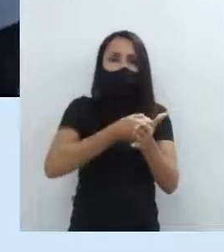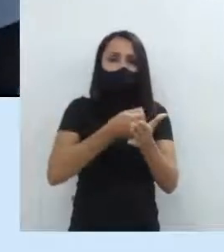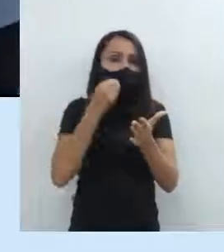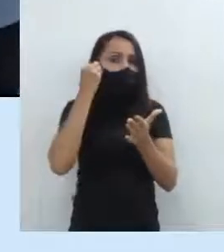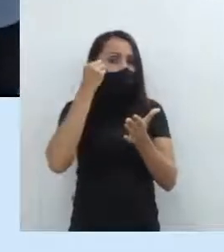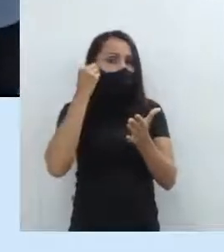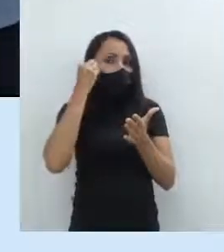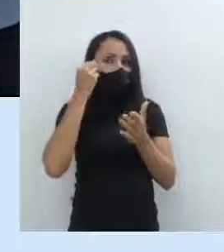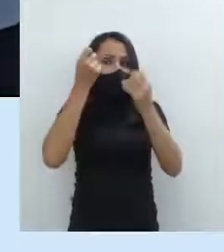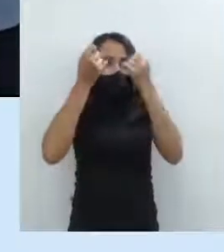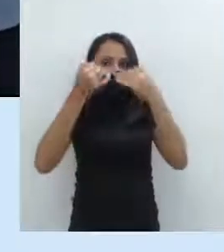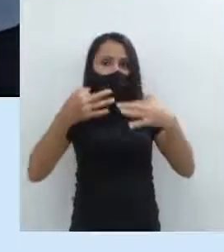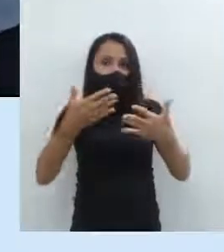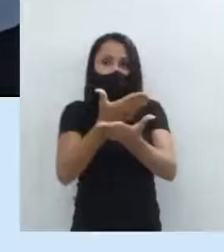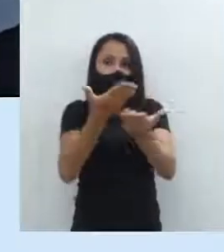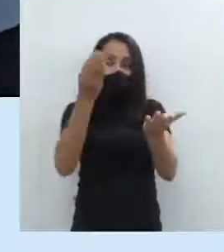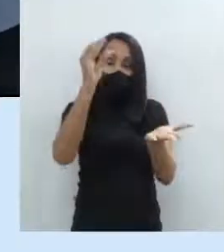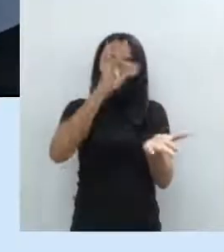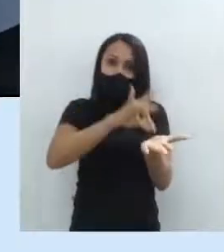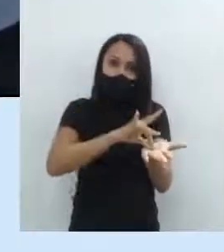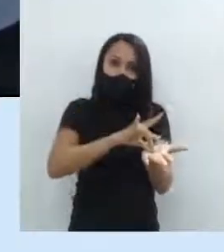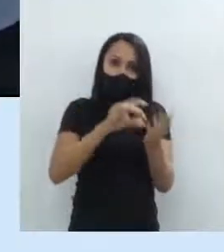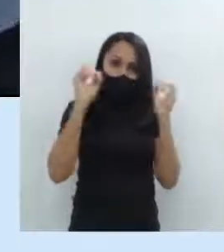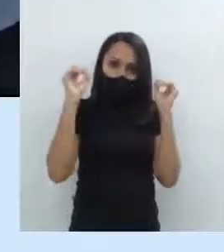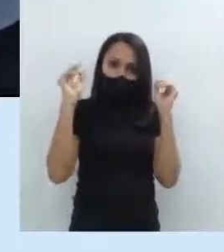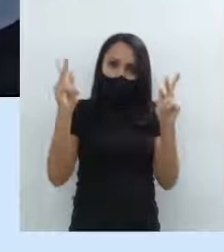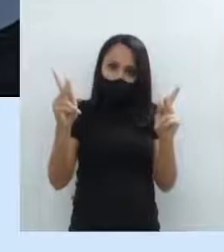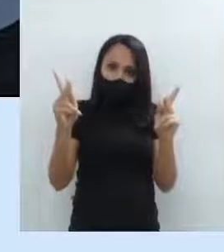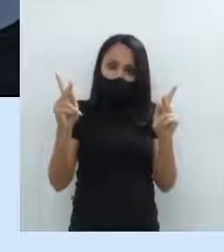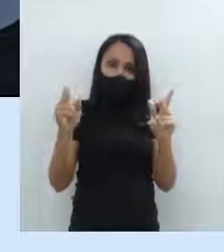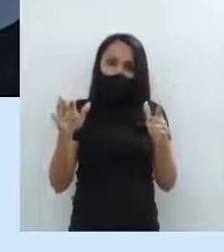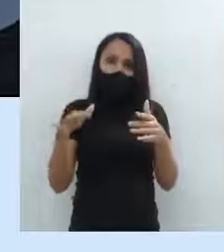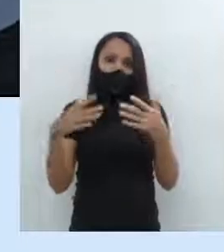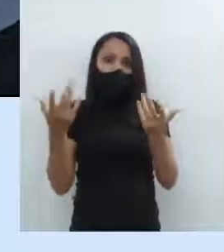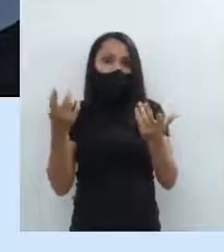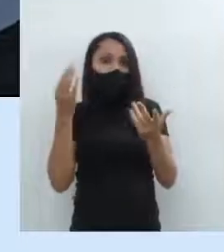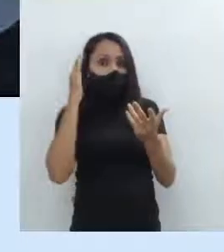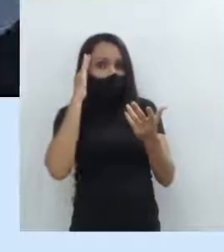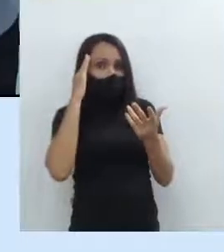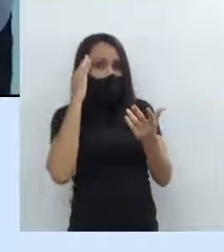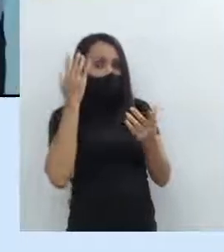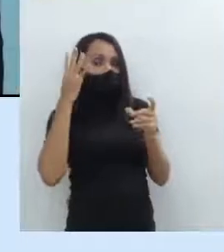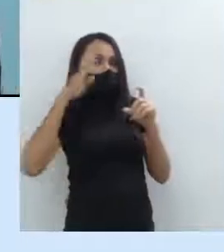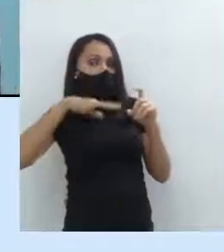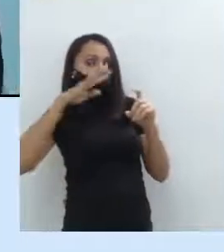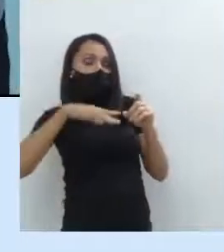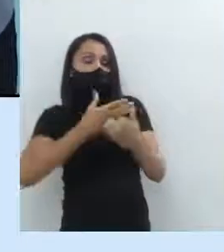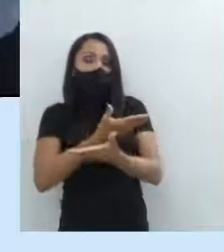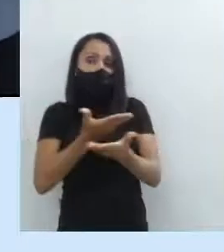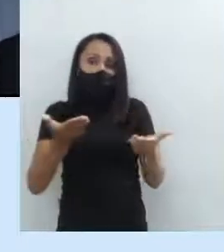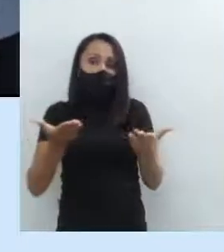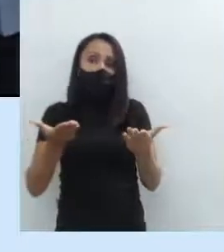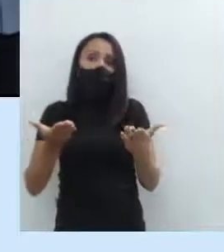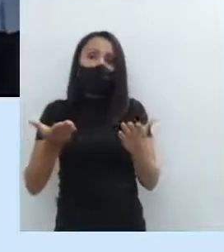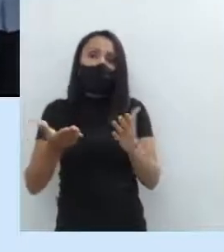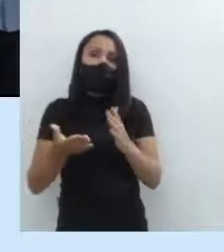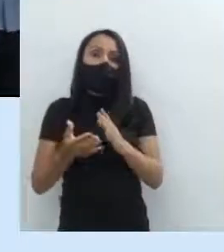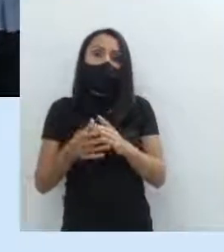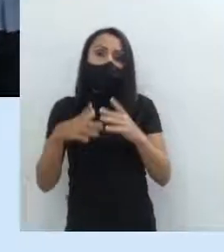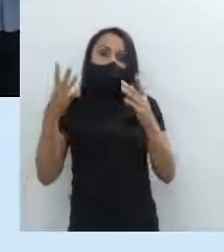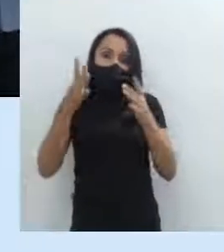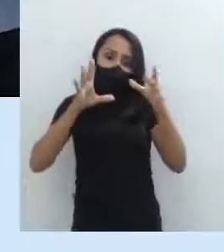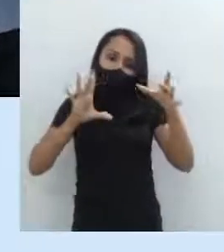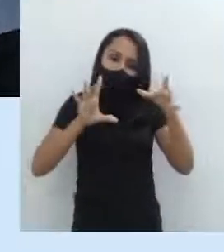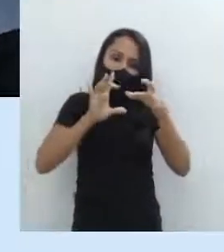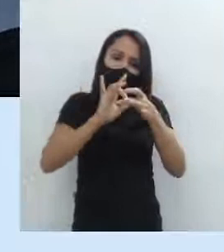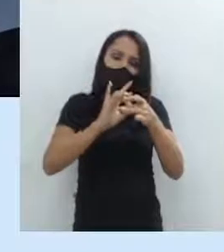para você a realidade, ok? Essa seria a concepção do mito. Então, ele está ligado